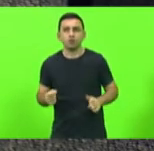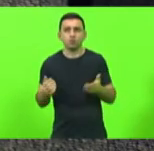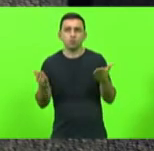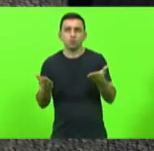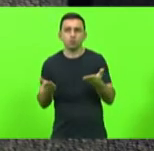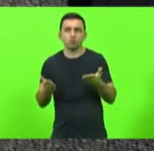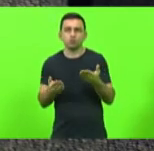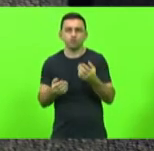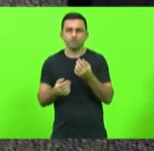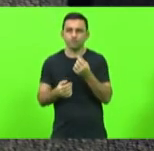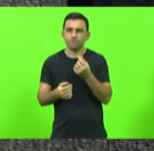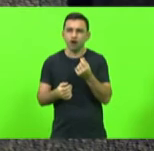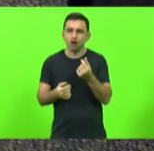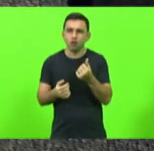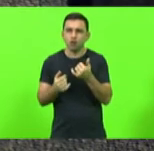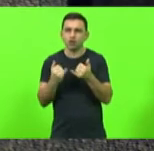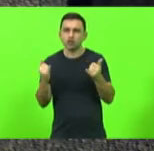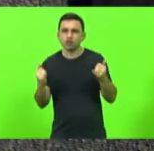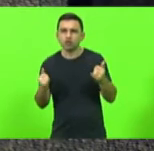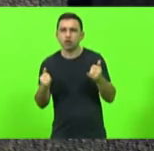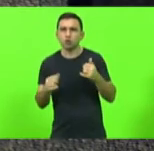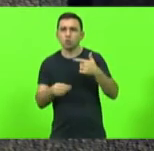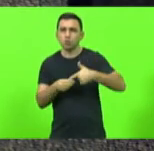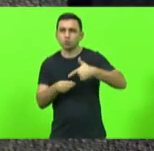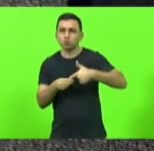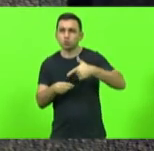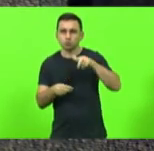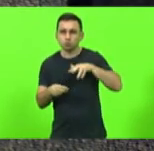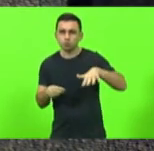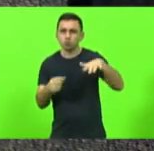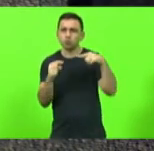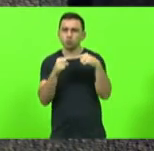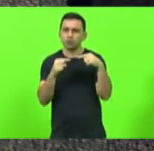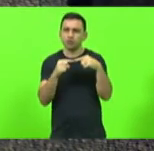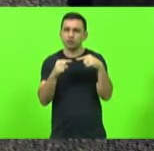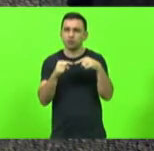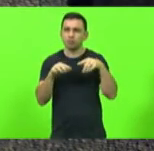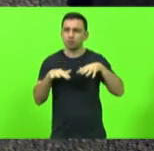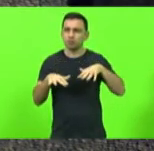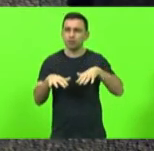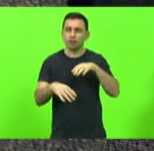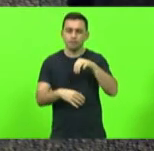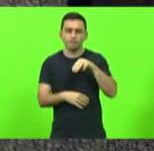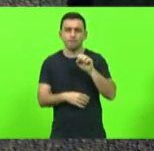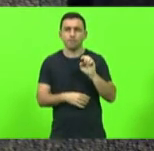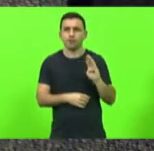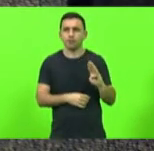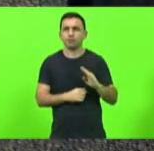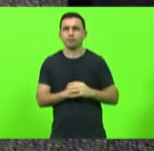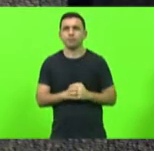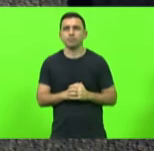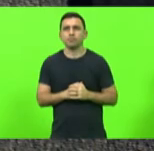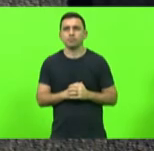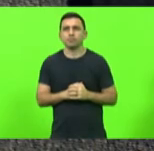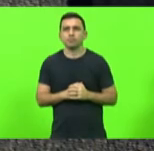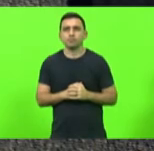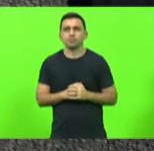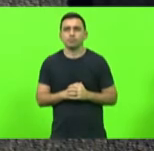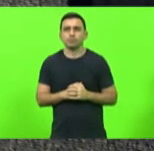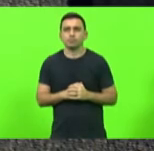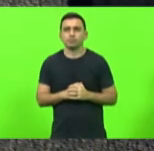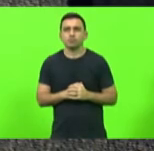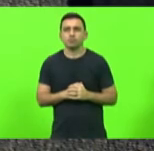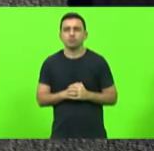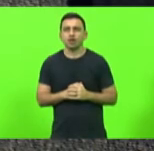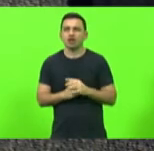energia, o preço dos combustíveis, tudo isso tem a ver com o movimento do MAB. Então, acho que vocês são a